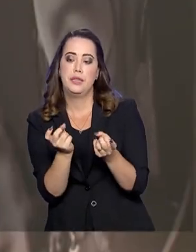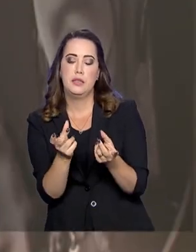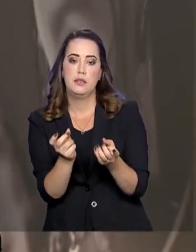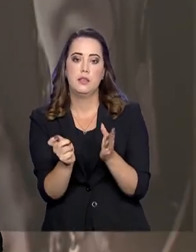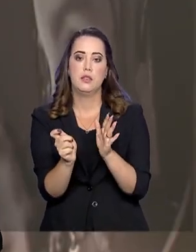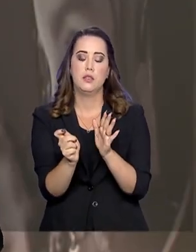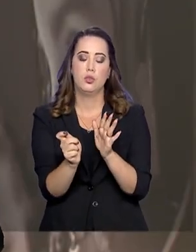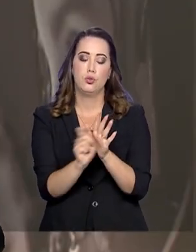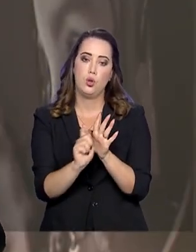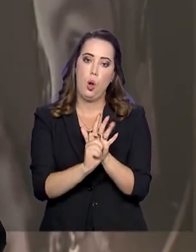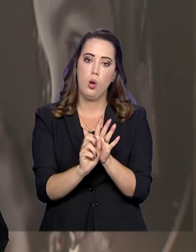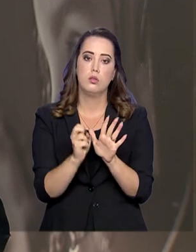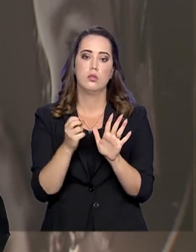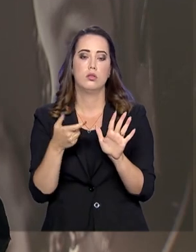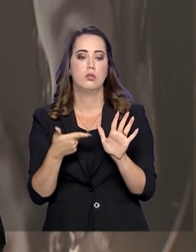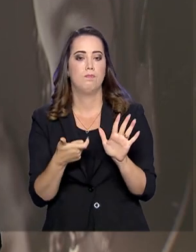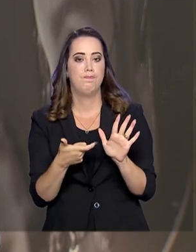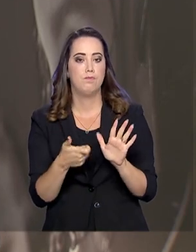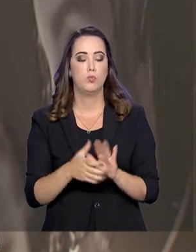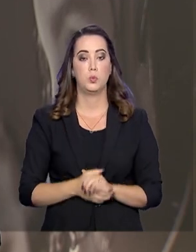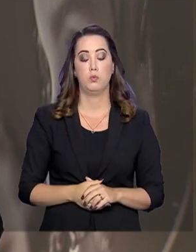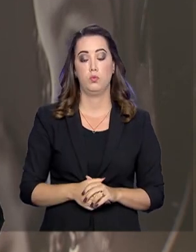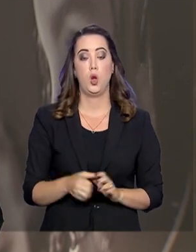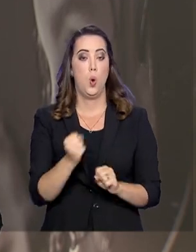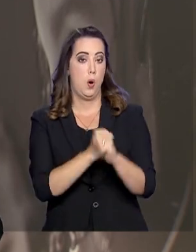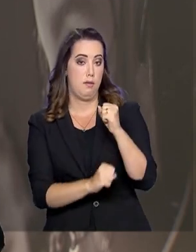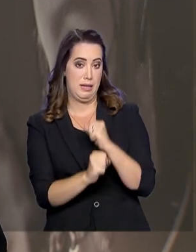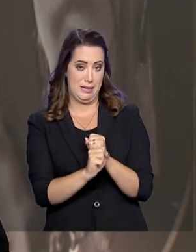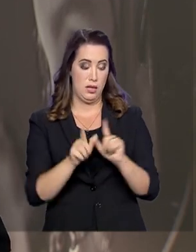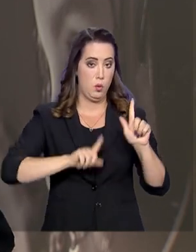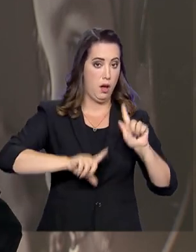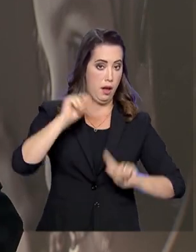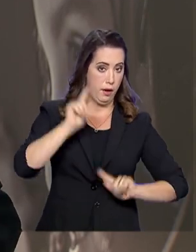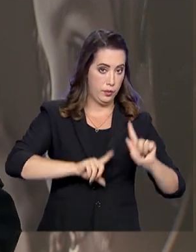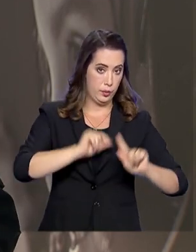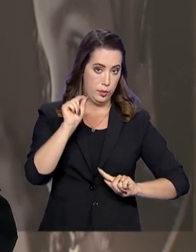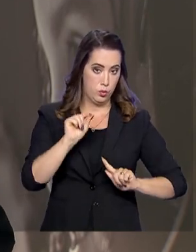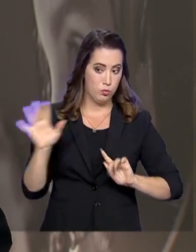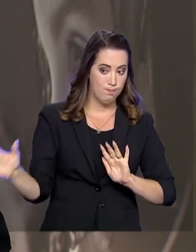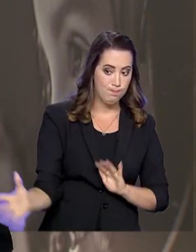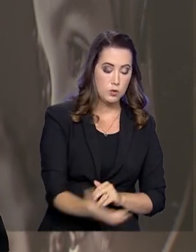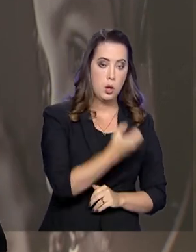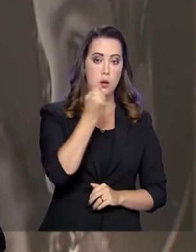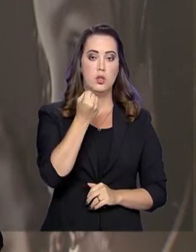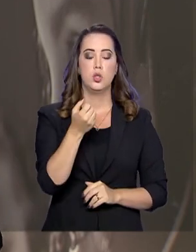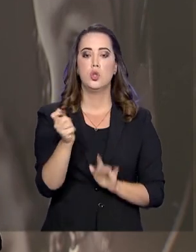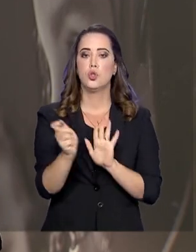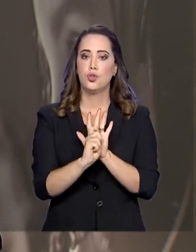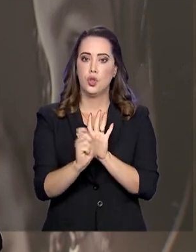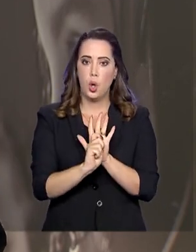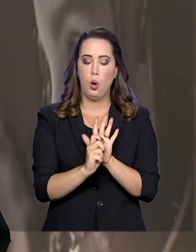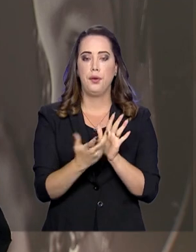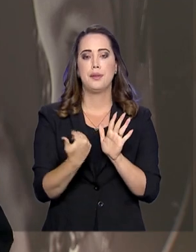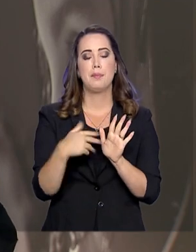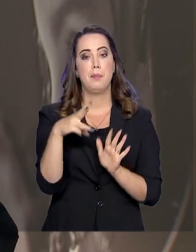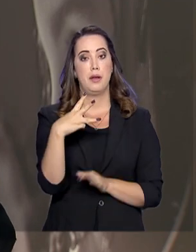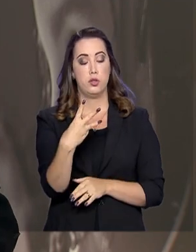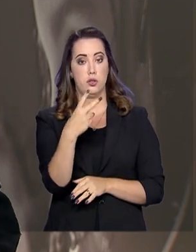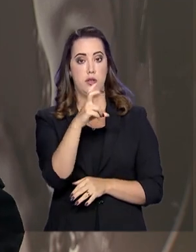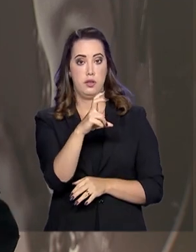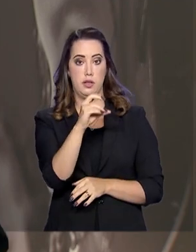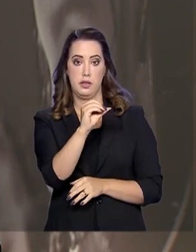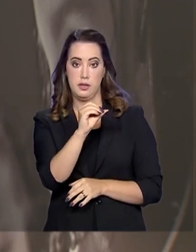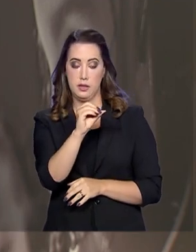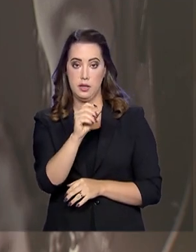2019, nós tivemos recordes de apreensão de drogas, foram mais de 350 toneladas de drogas, disso